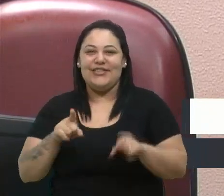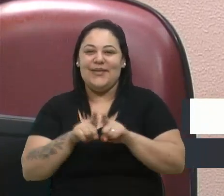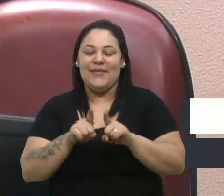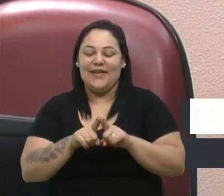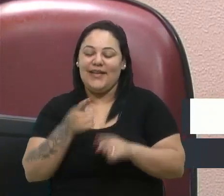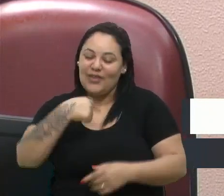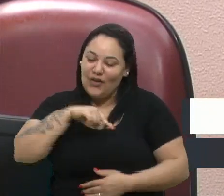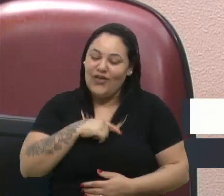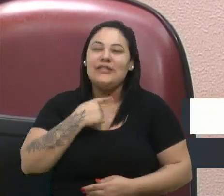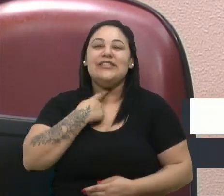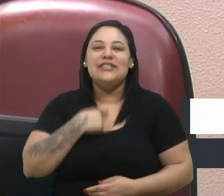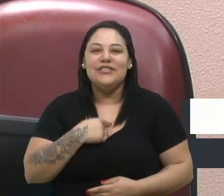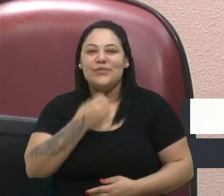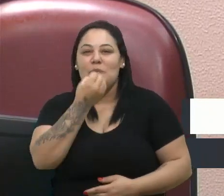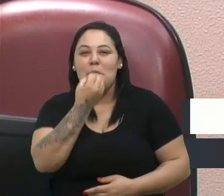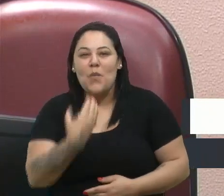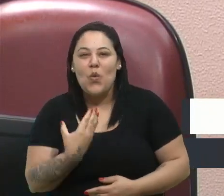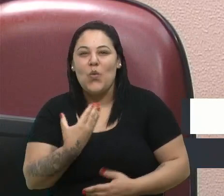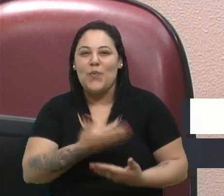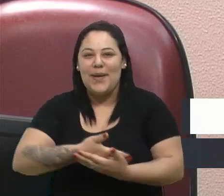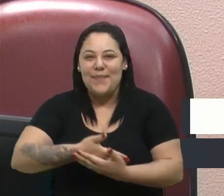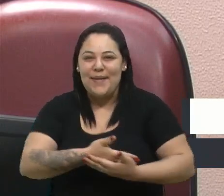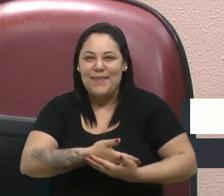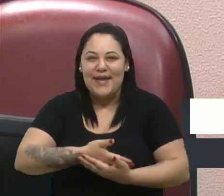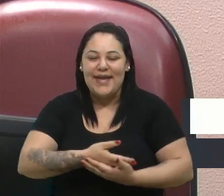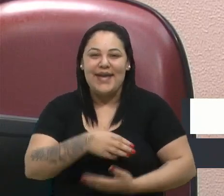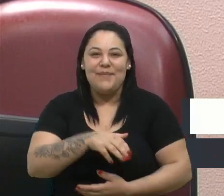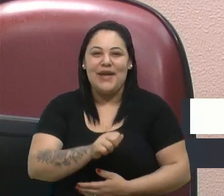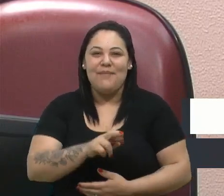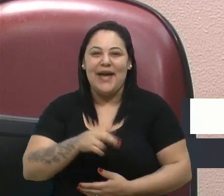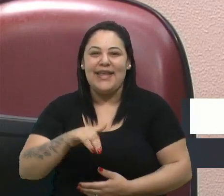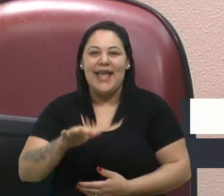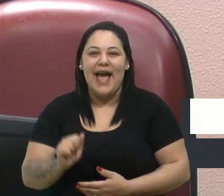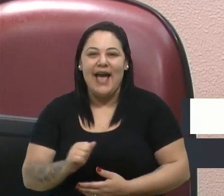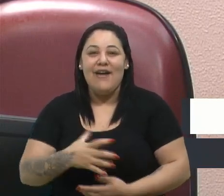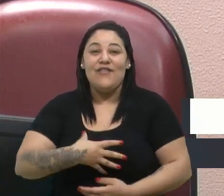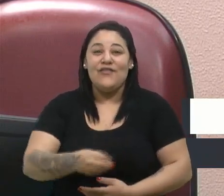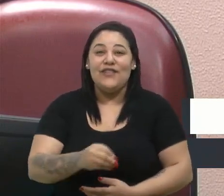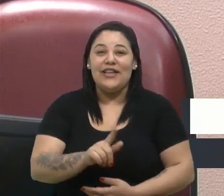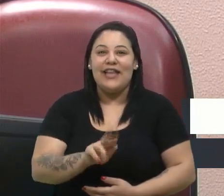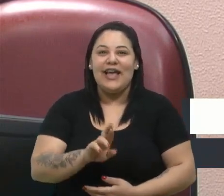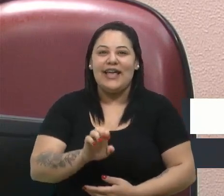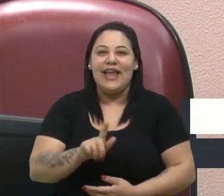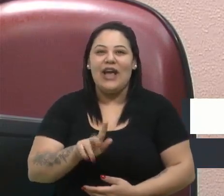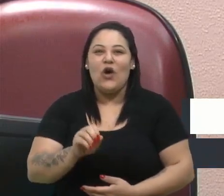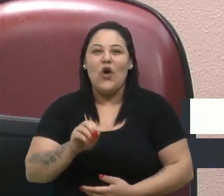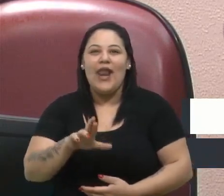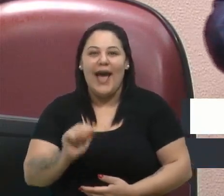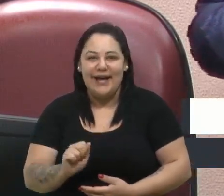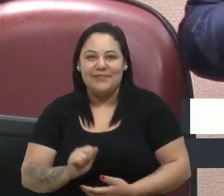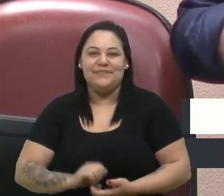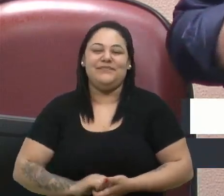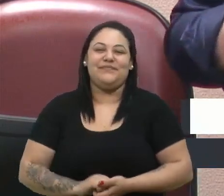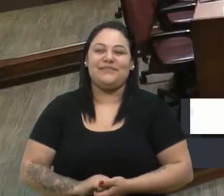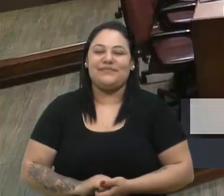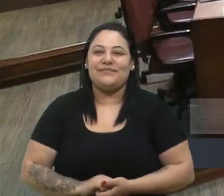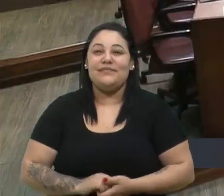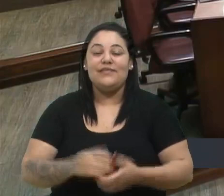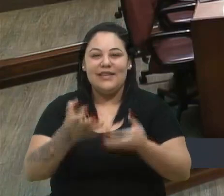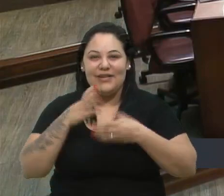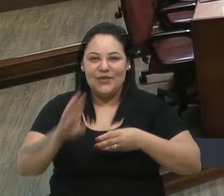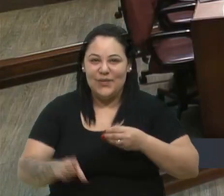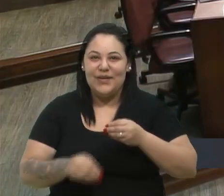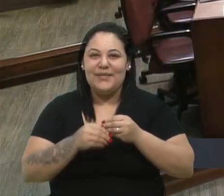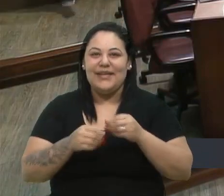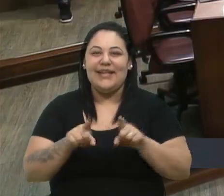deseja tudo de bom e de melhor para Maria Eduarda, que chegou no dia de ontem. Sua parte, vereador. Quero me somar também a esse